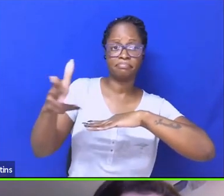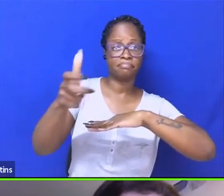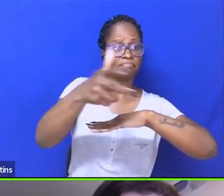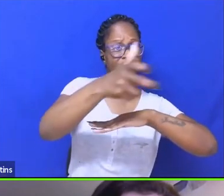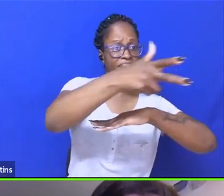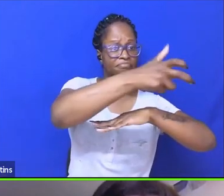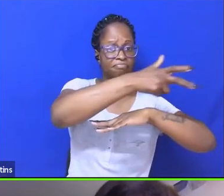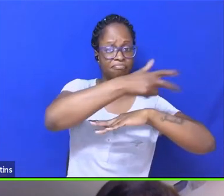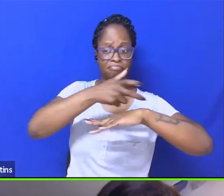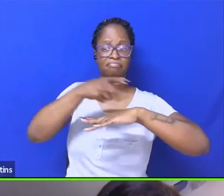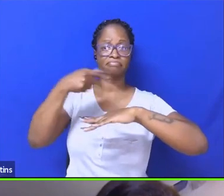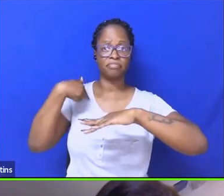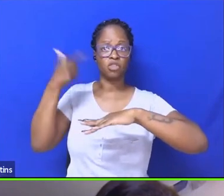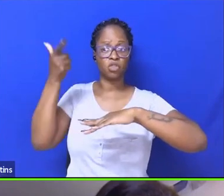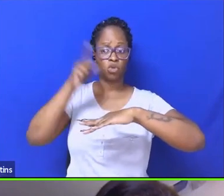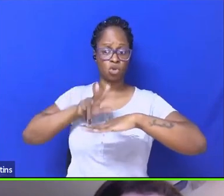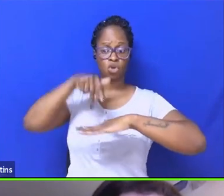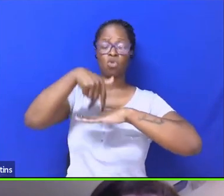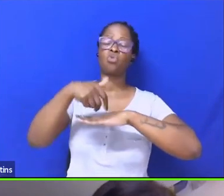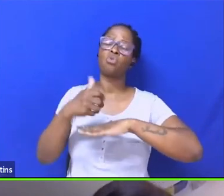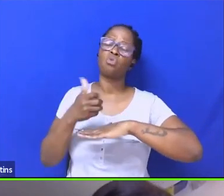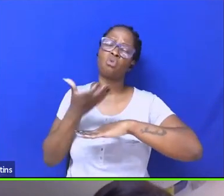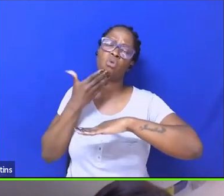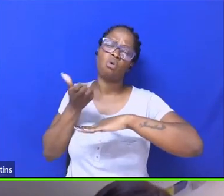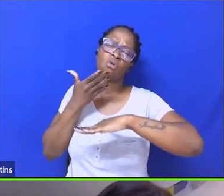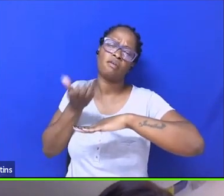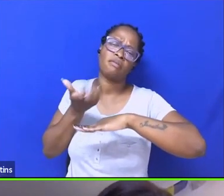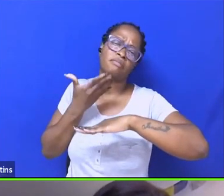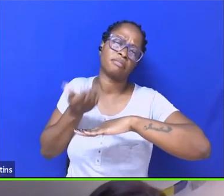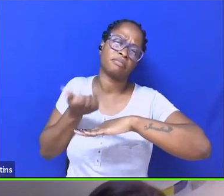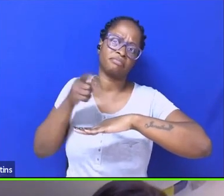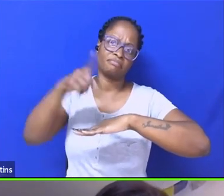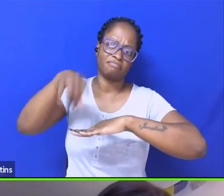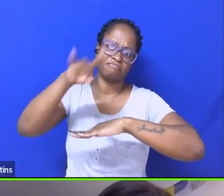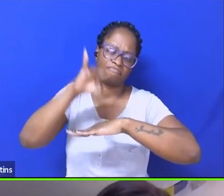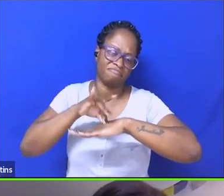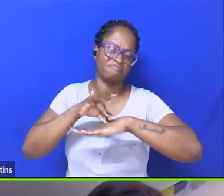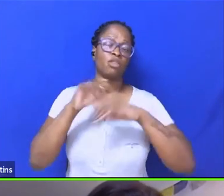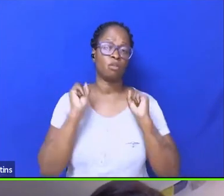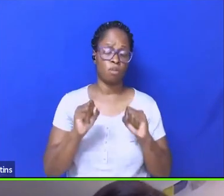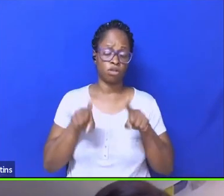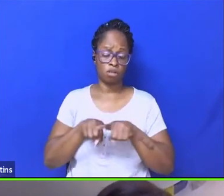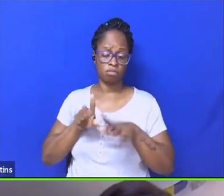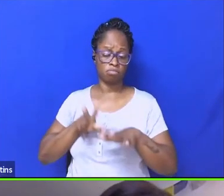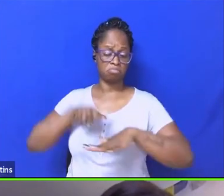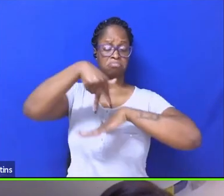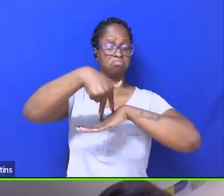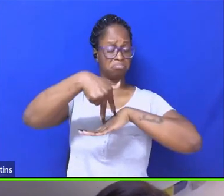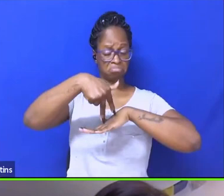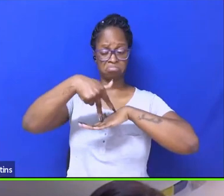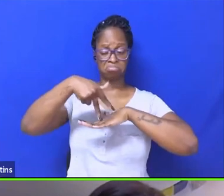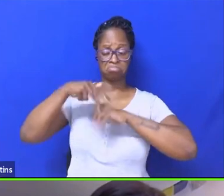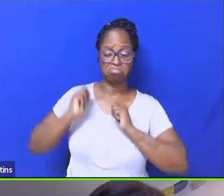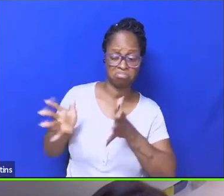e então podem falar de a realidade que esas pessoas